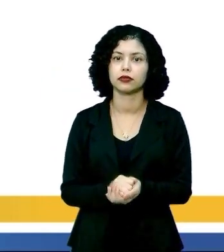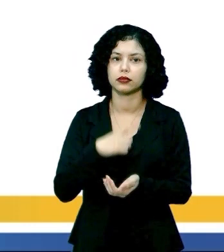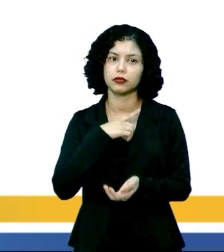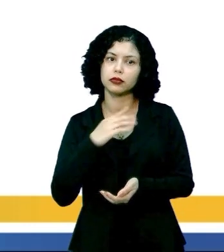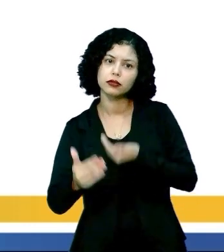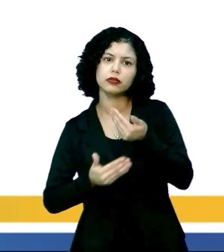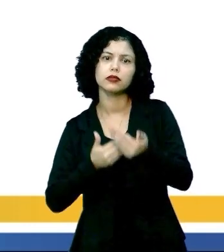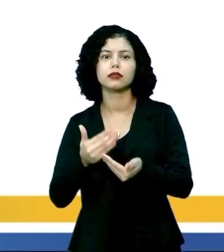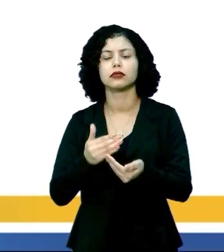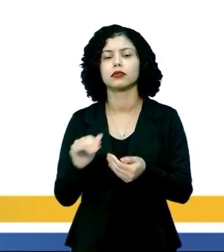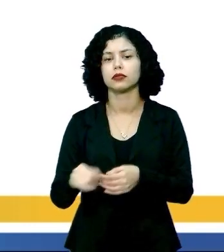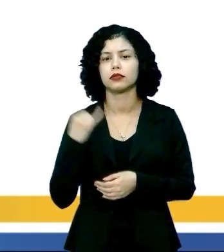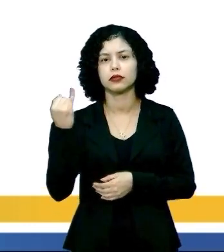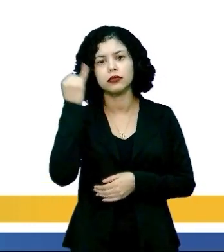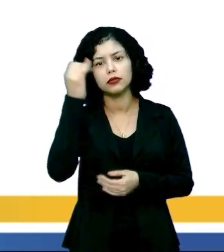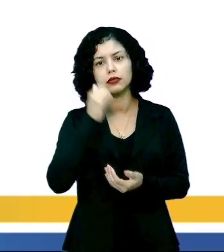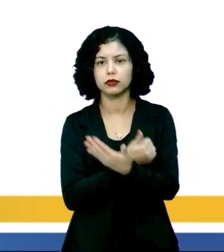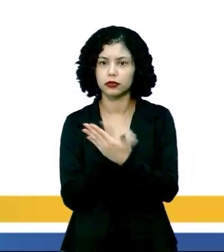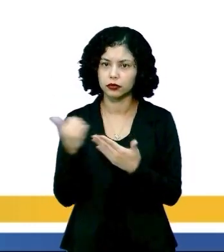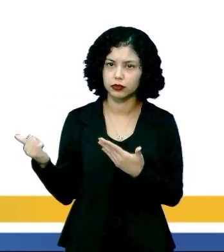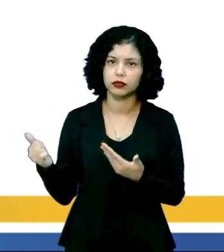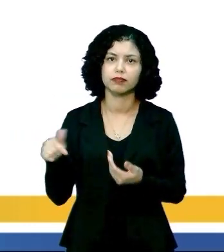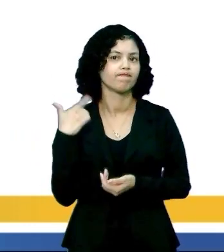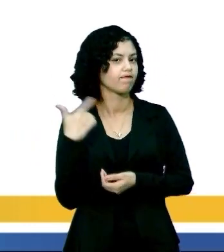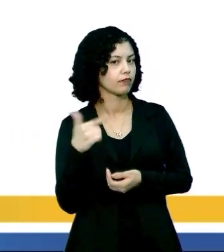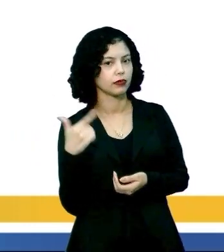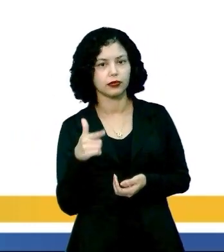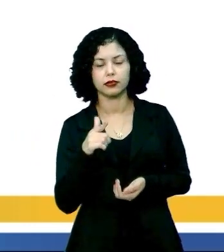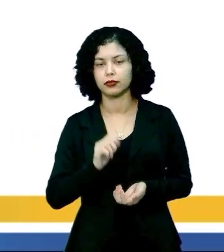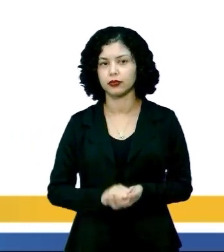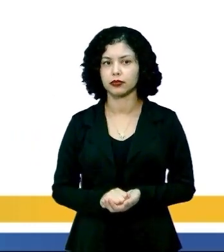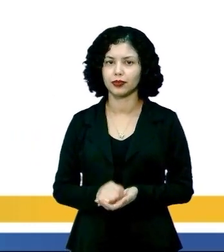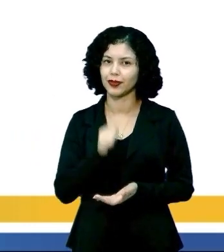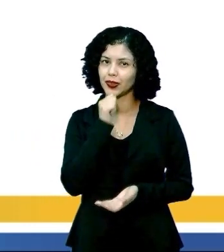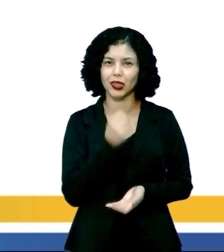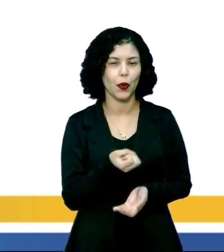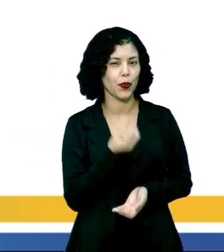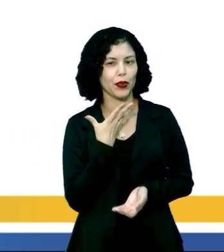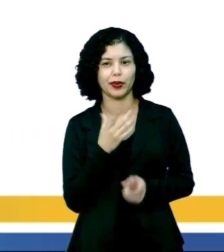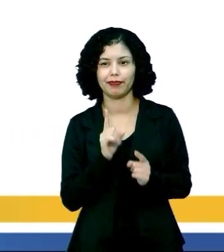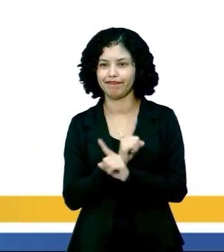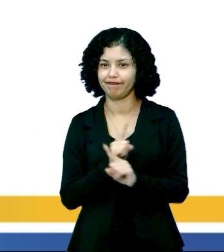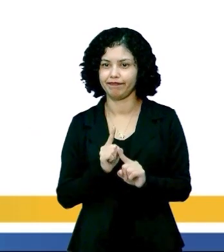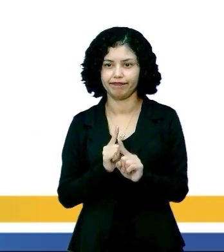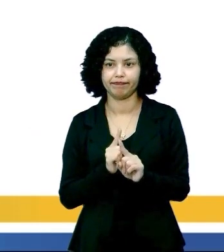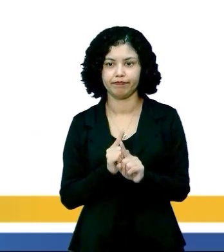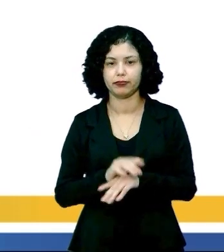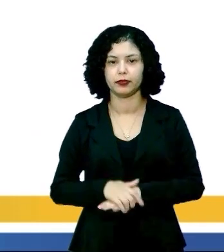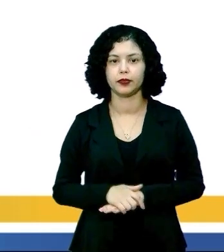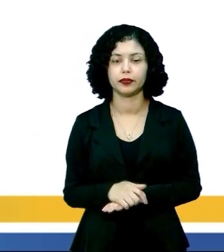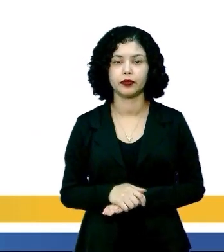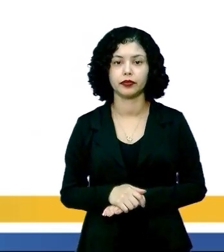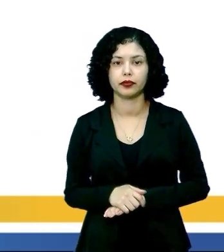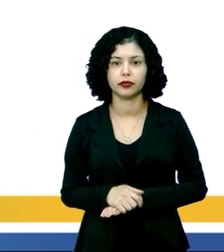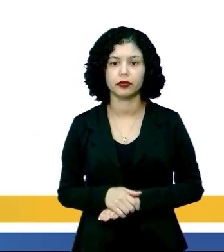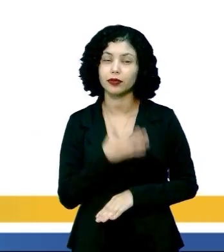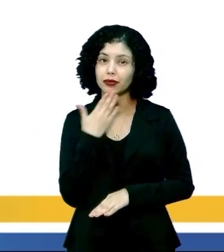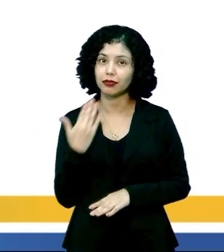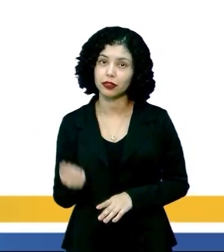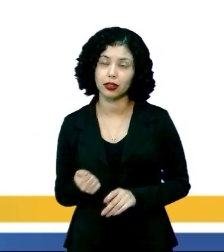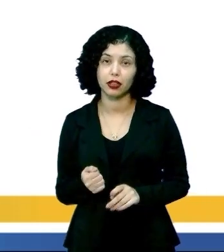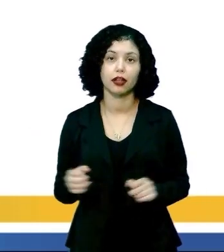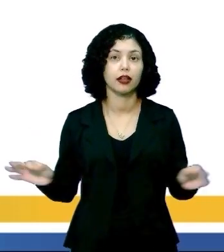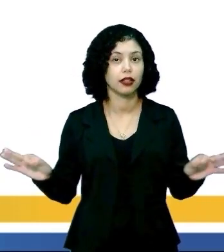desses mecanismos é de suma importância, mas as suas ações não estão sendo satisfatórias